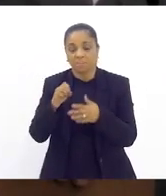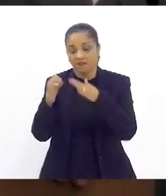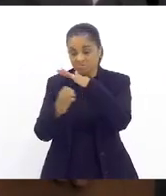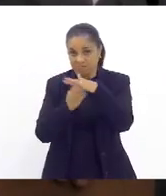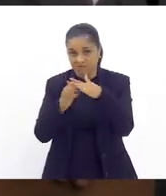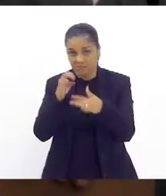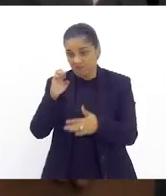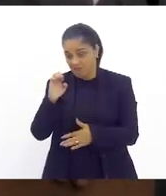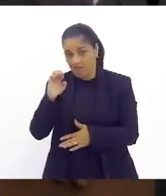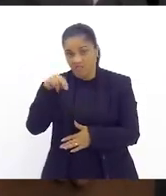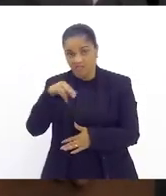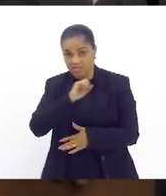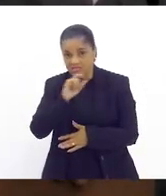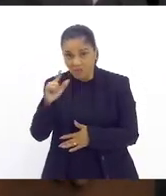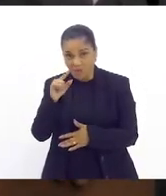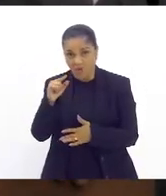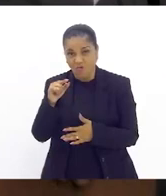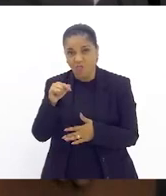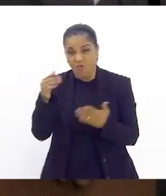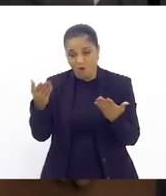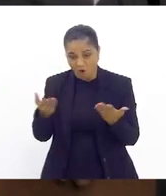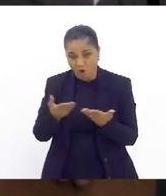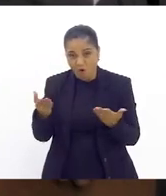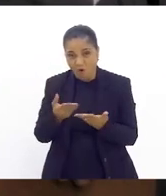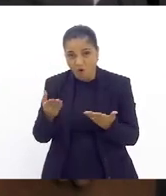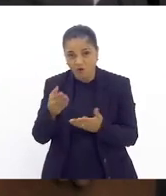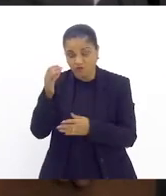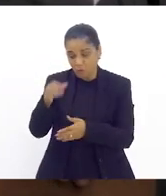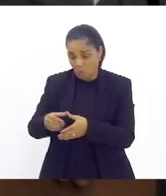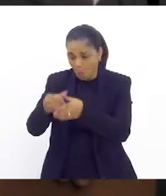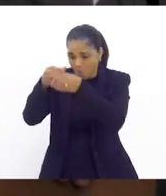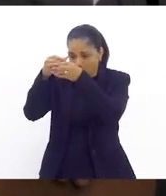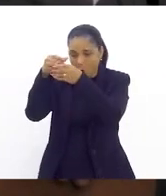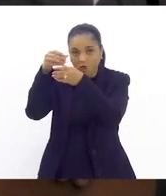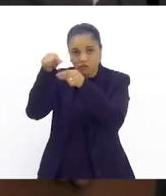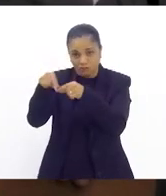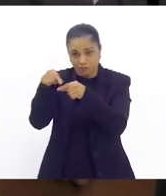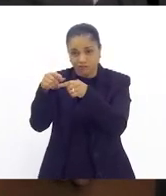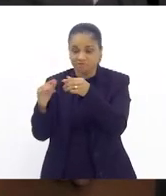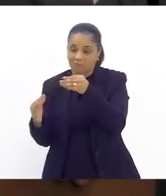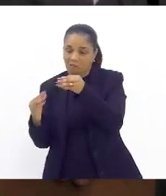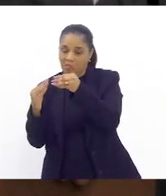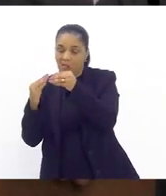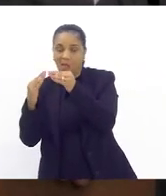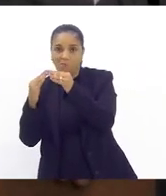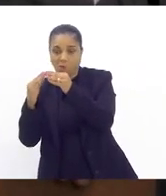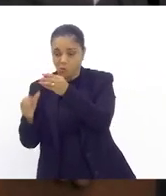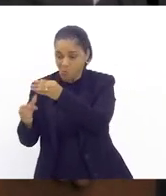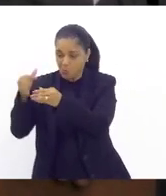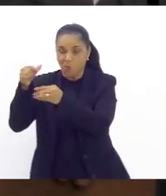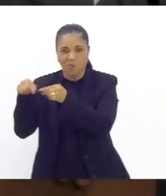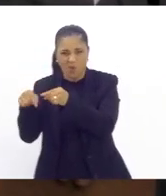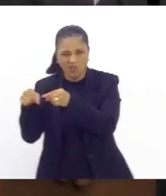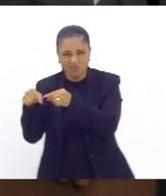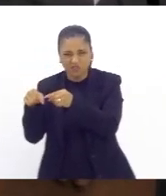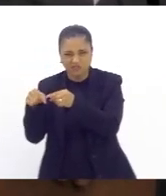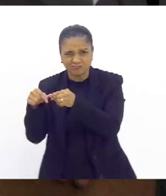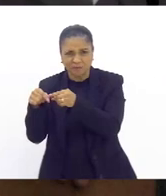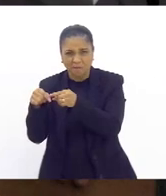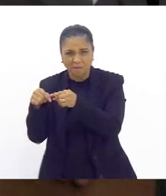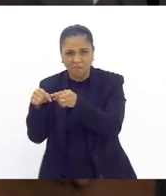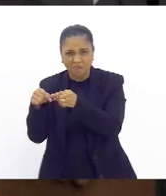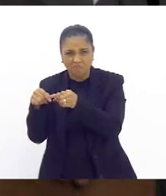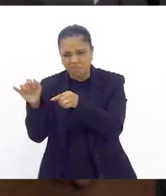o que vocês botaram hoje foi um poste segurando outro poste isso é paliativo eu quero